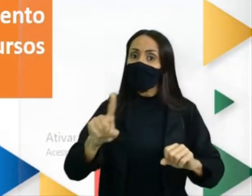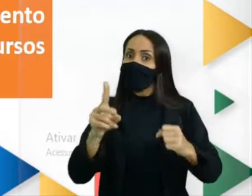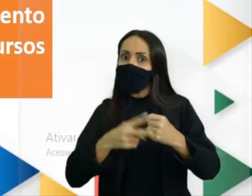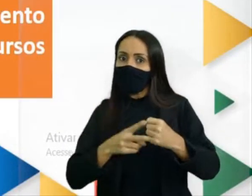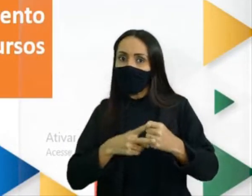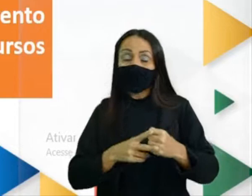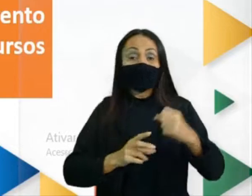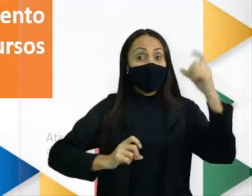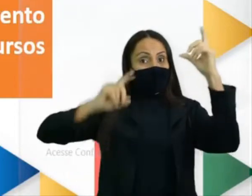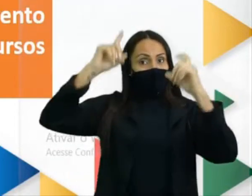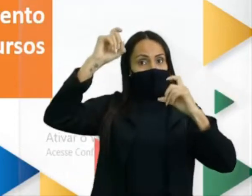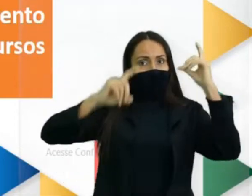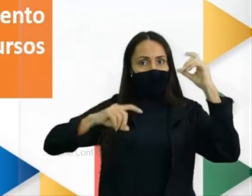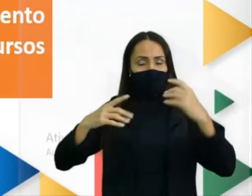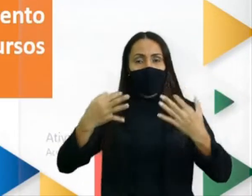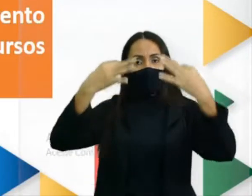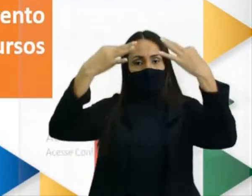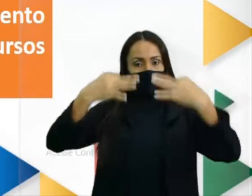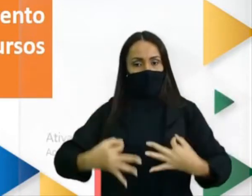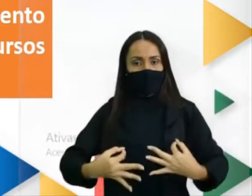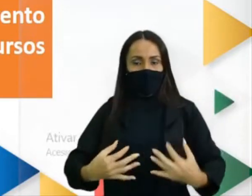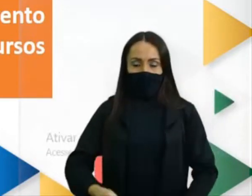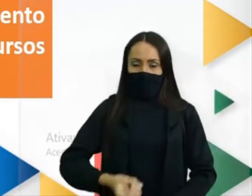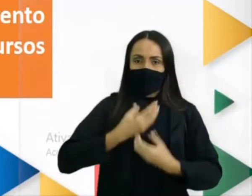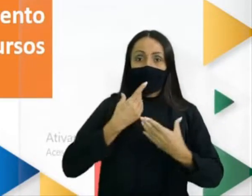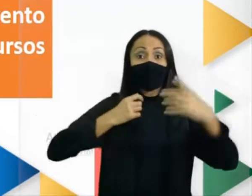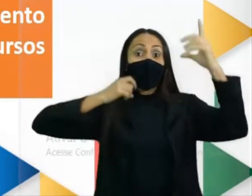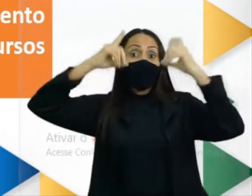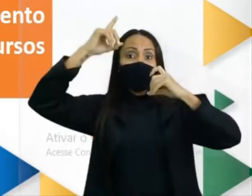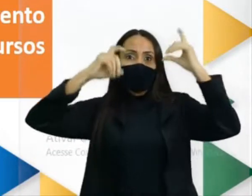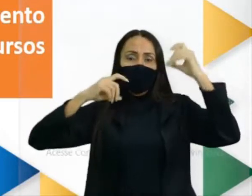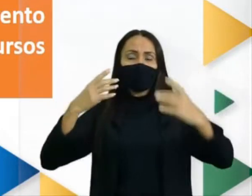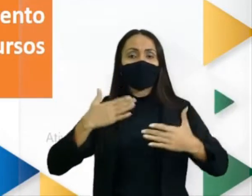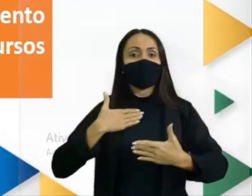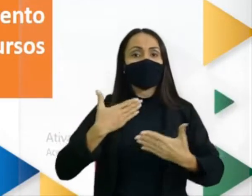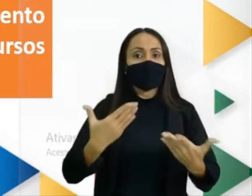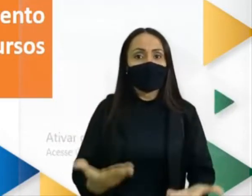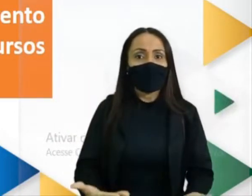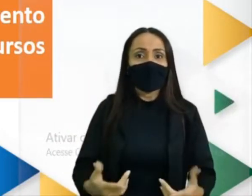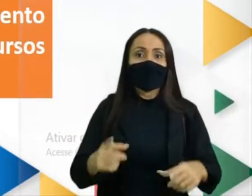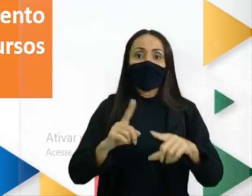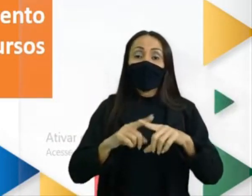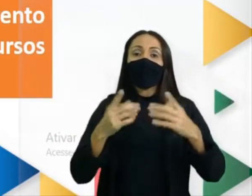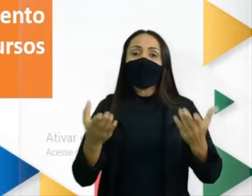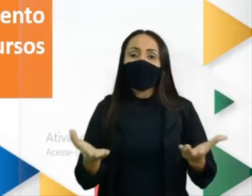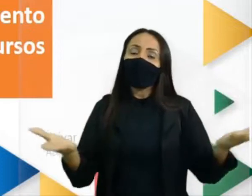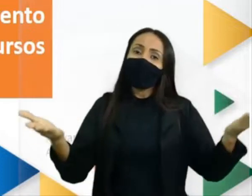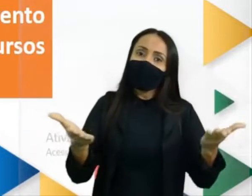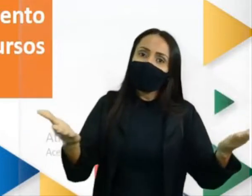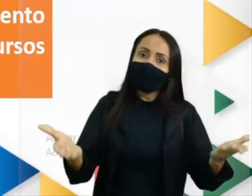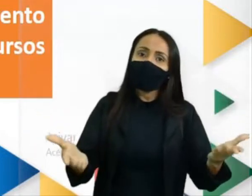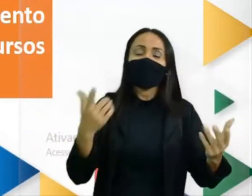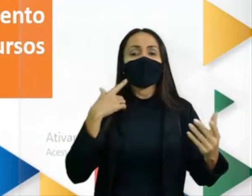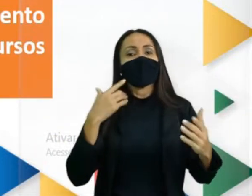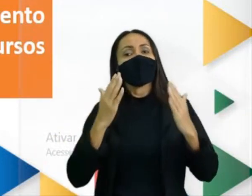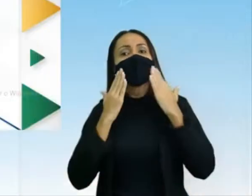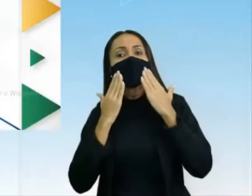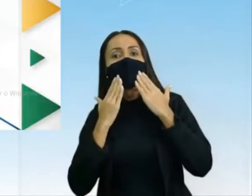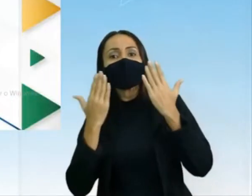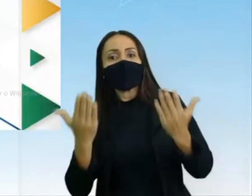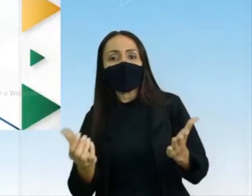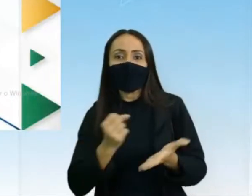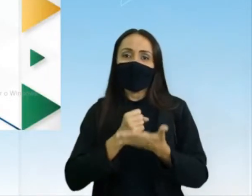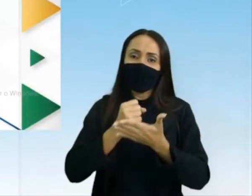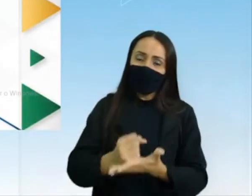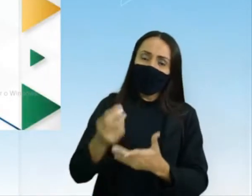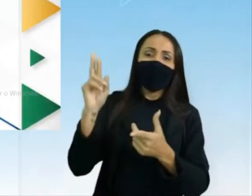verbal, gestos, postura, expressão facial e a aparência. Mais uma vez agora, vou pedir a ajuda